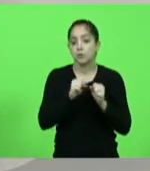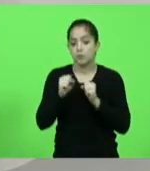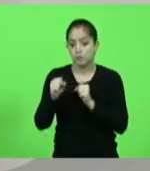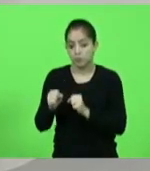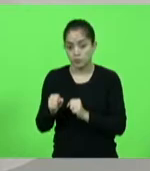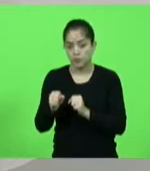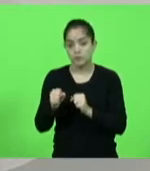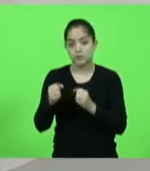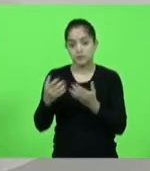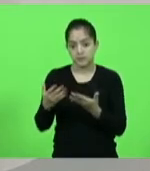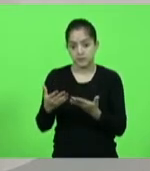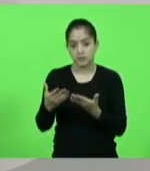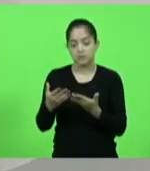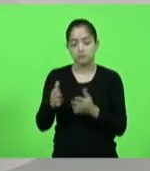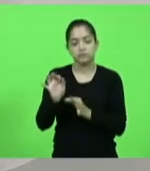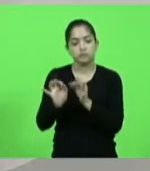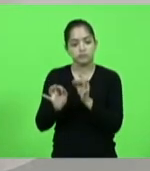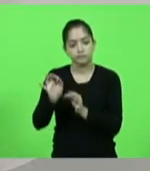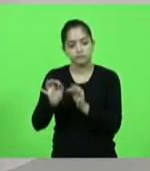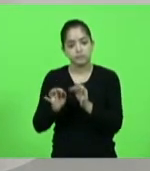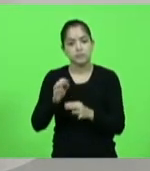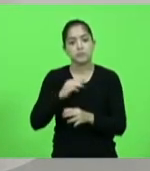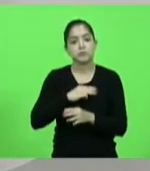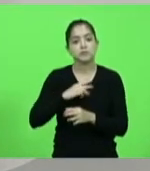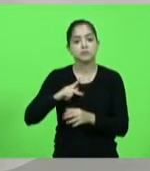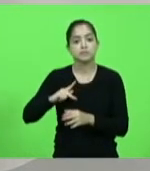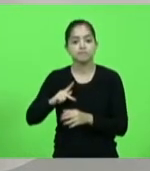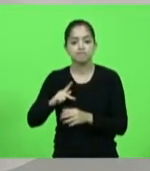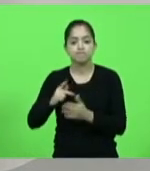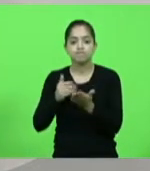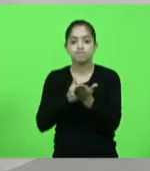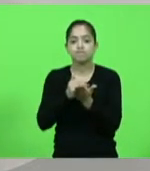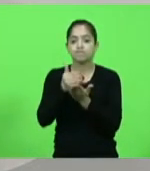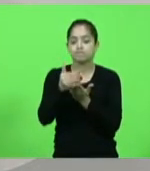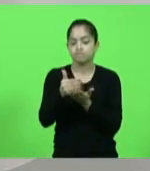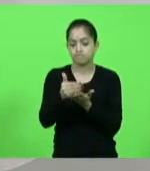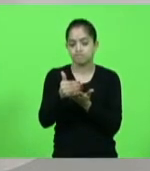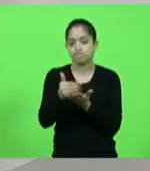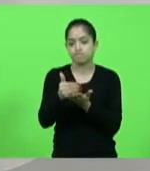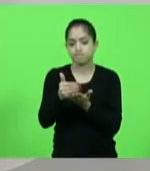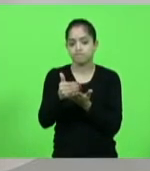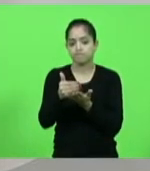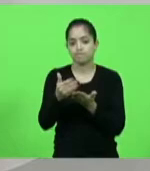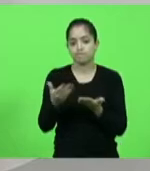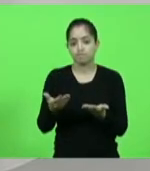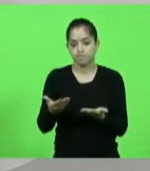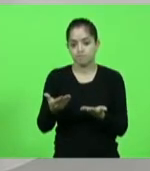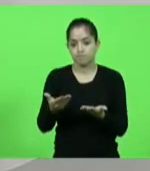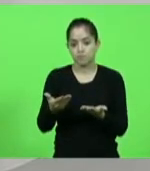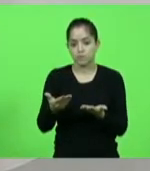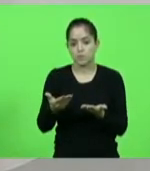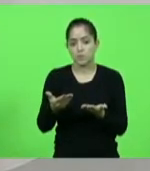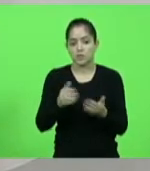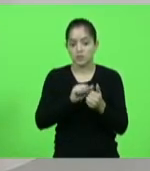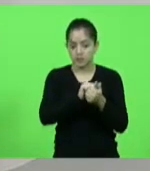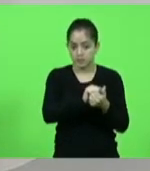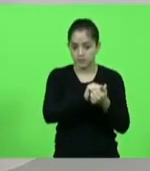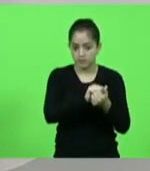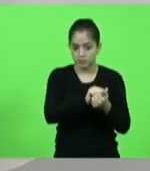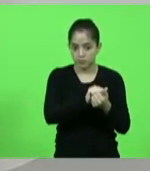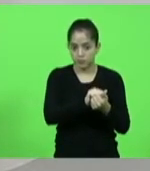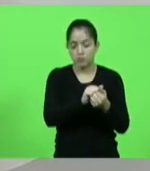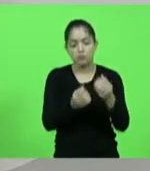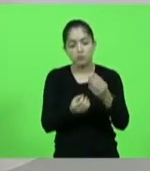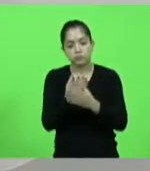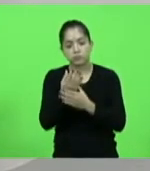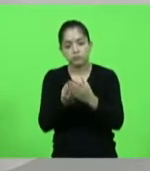o Ministério Público, prevendo uma iniciativa de não estar distante da população, criaram